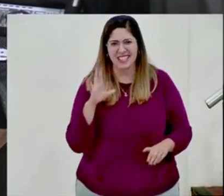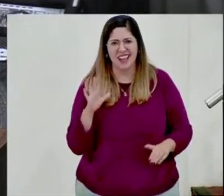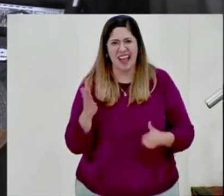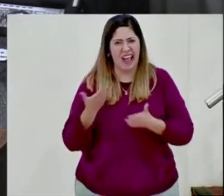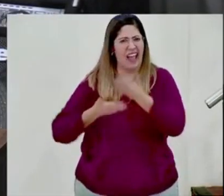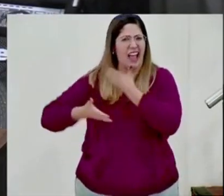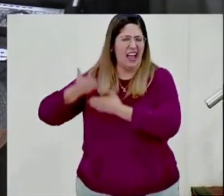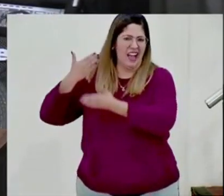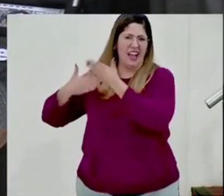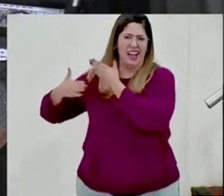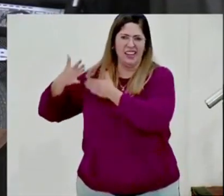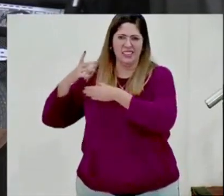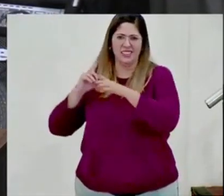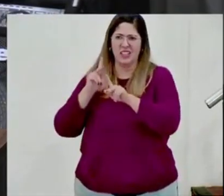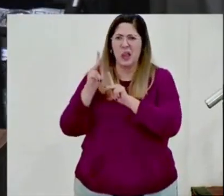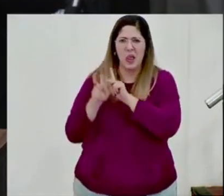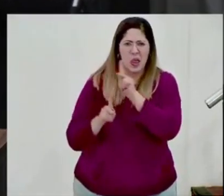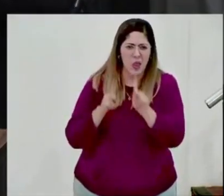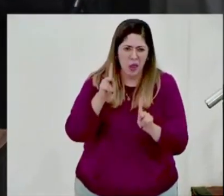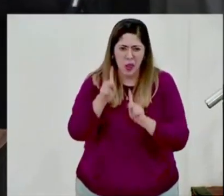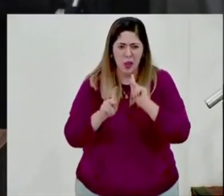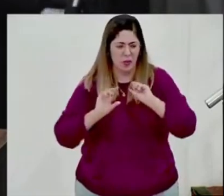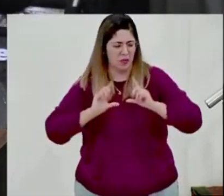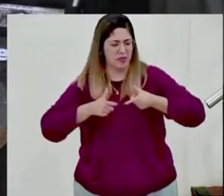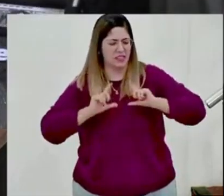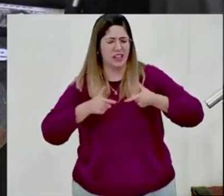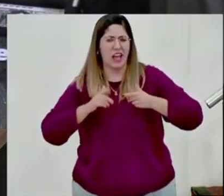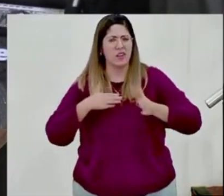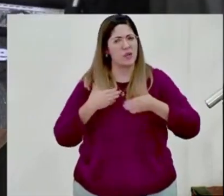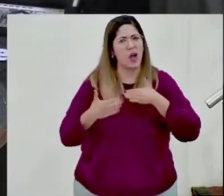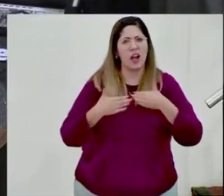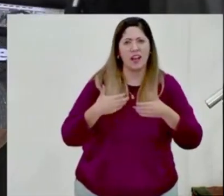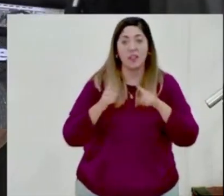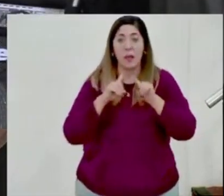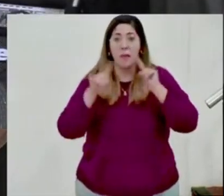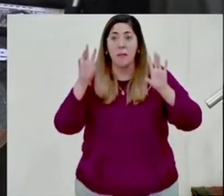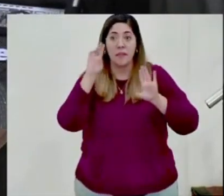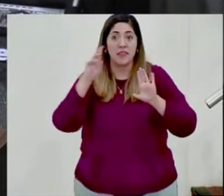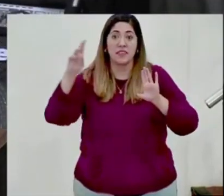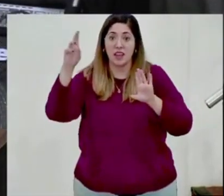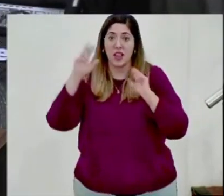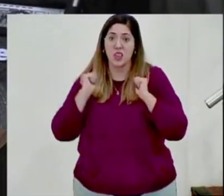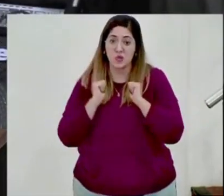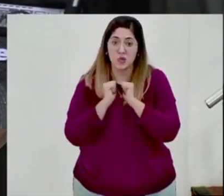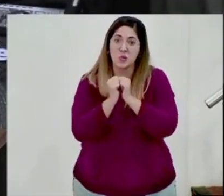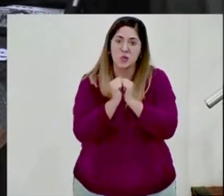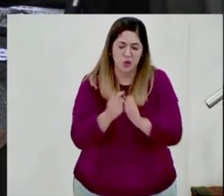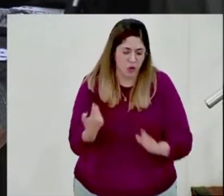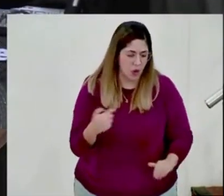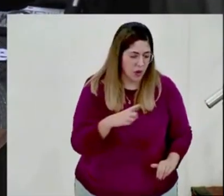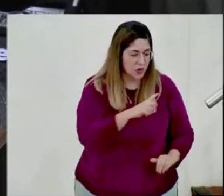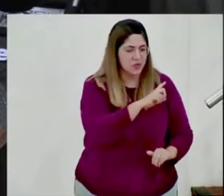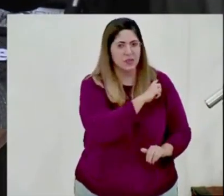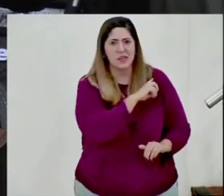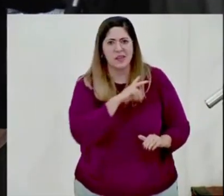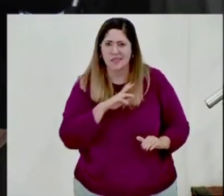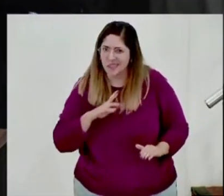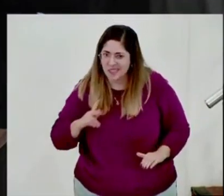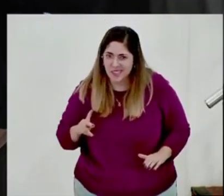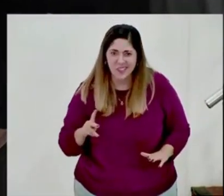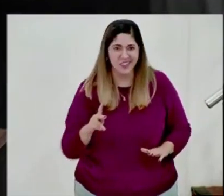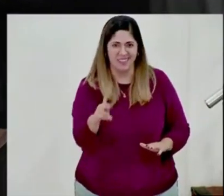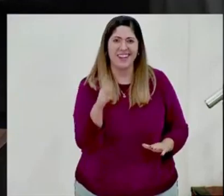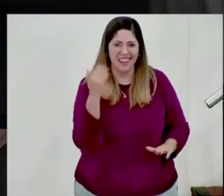só atingiu o povo de Israel, ou a Ezequias, ou a Jerusalém. Deus está conosco como seu povo. E esse projeto de Deus não vai ser